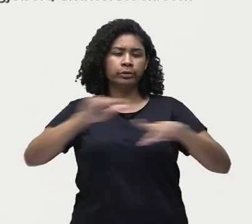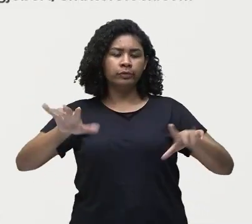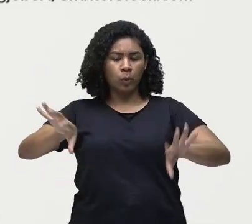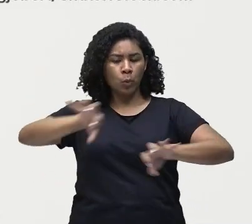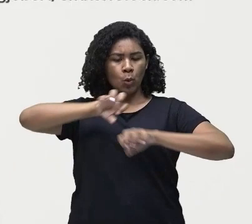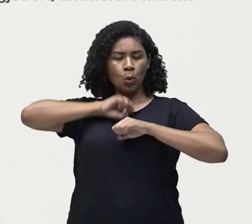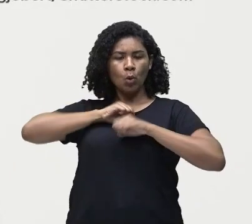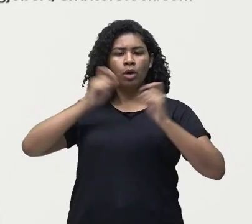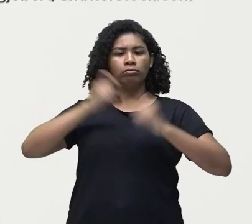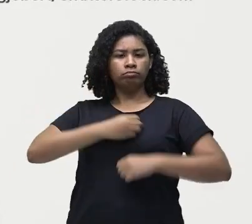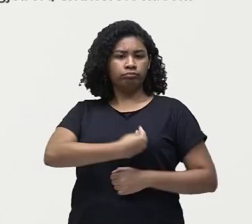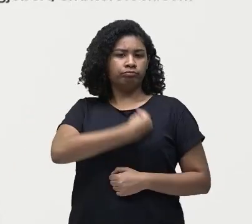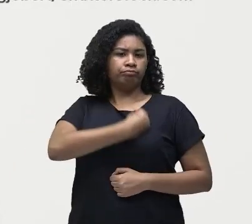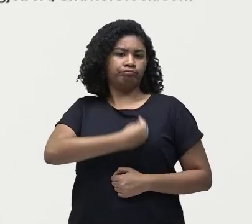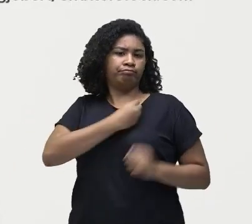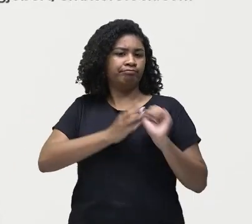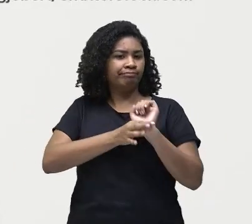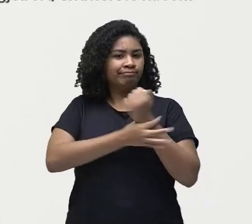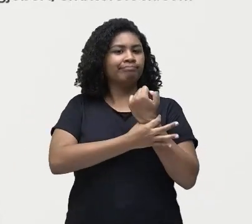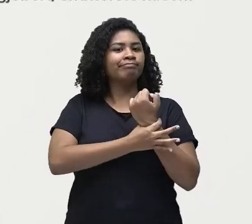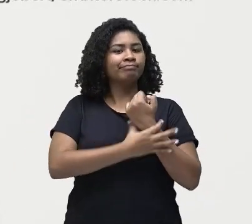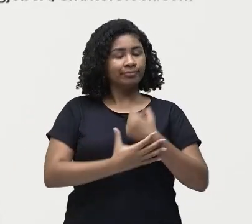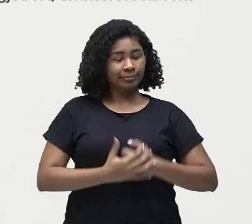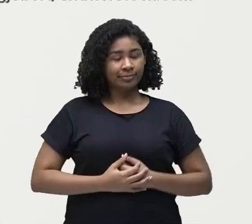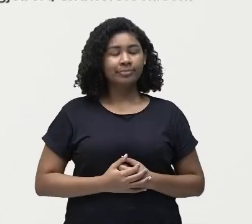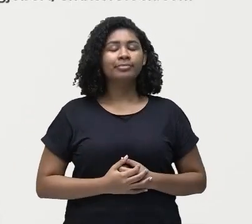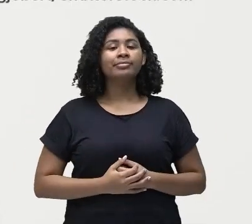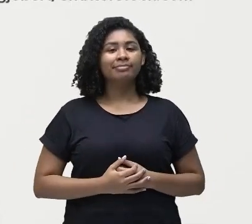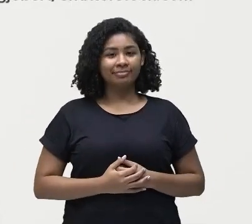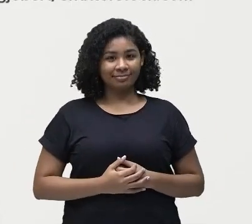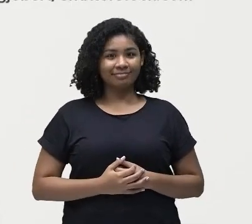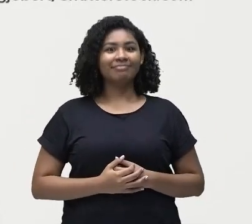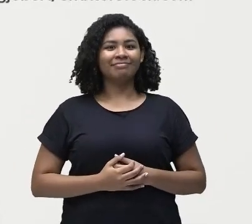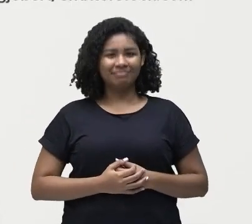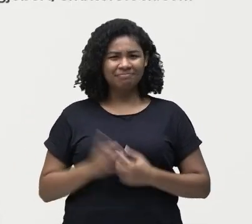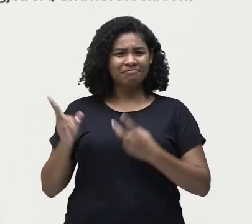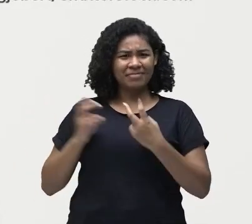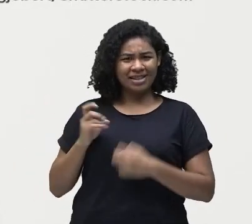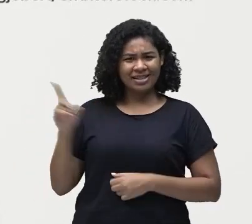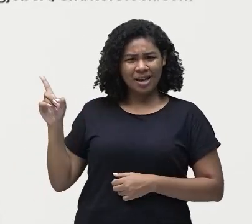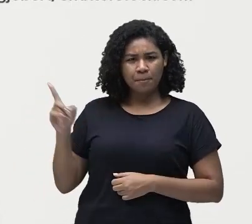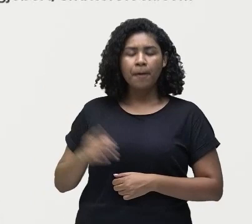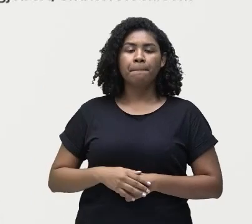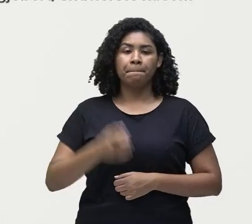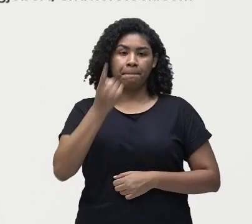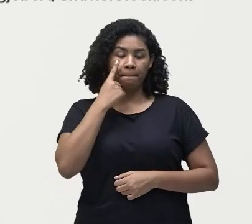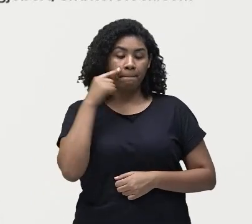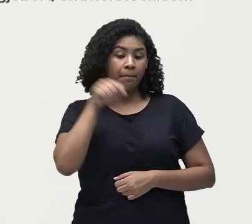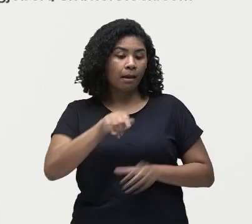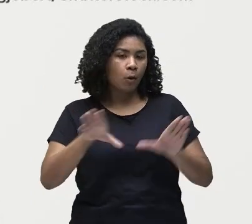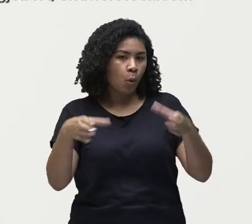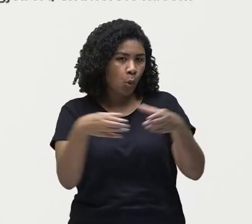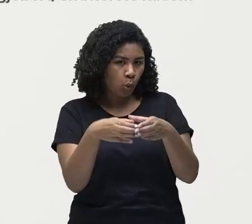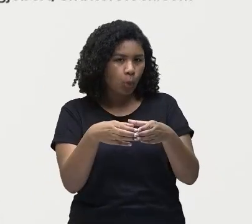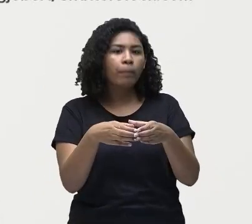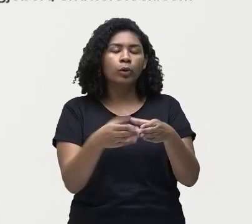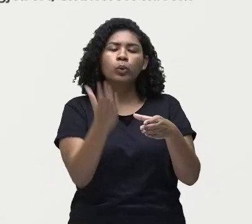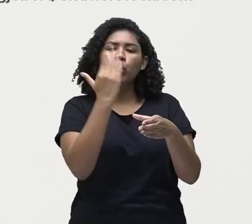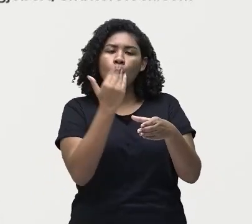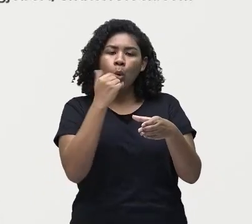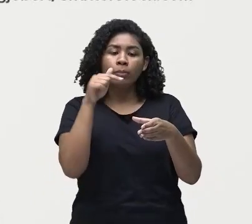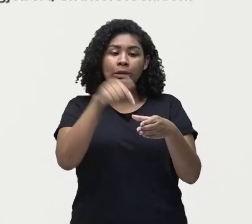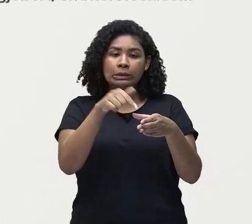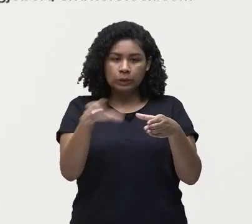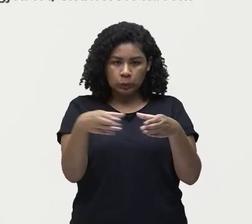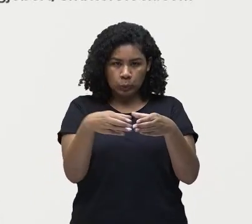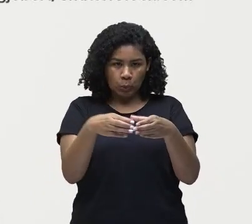necessários para a sua sobrevivência. Olha só, os consumidores são seres vivos